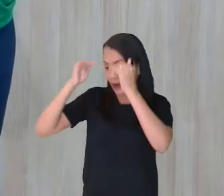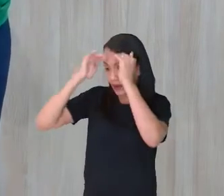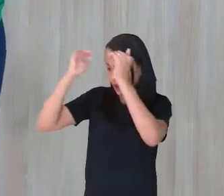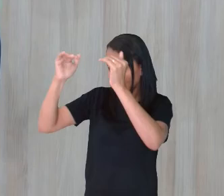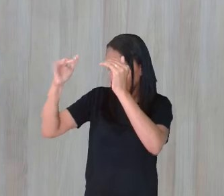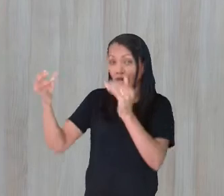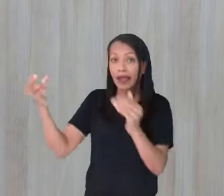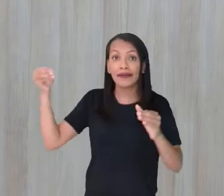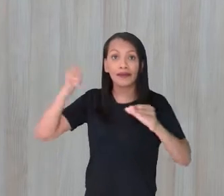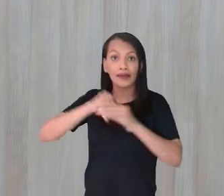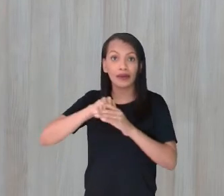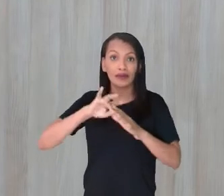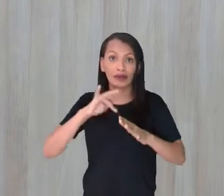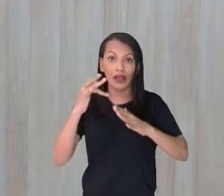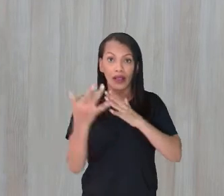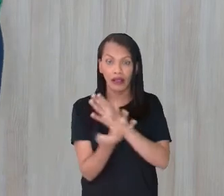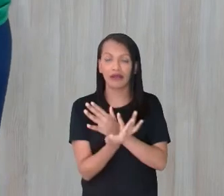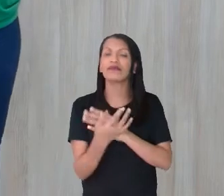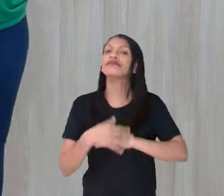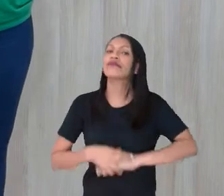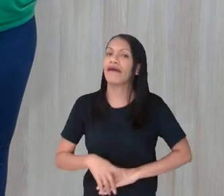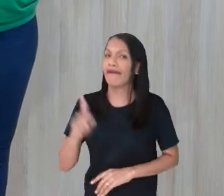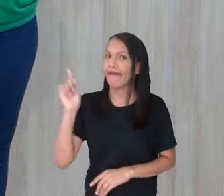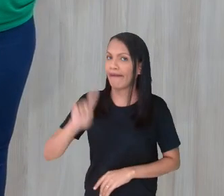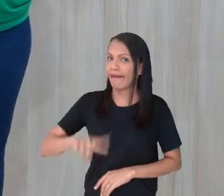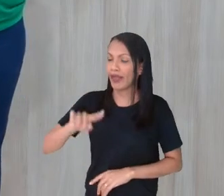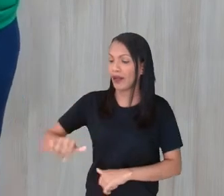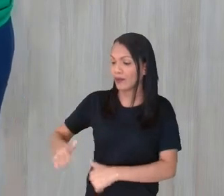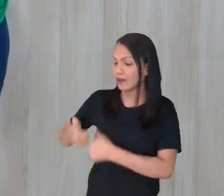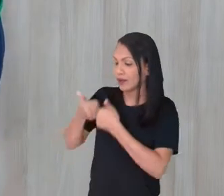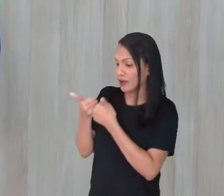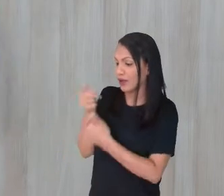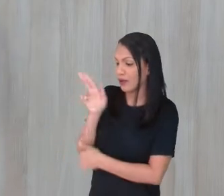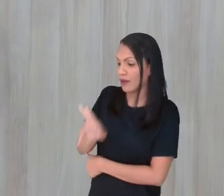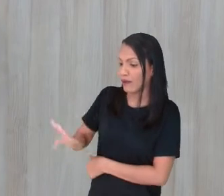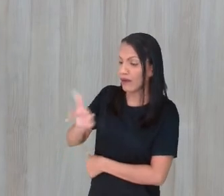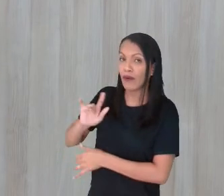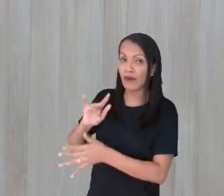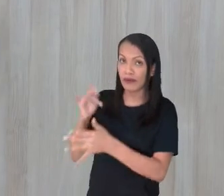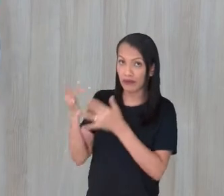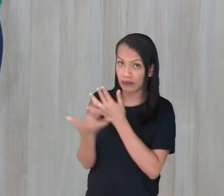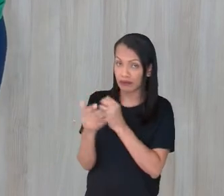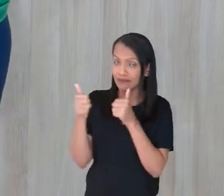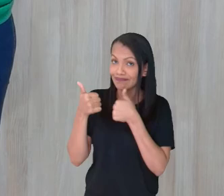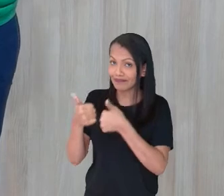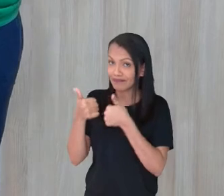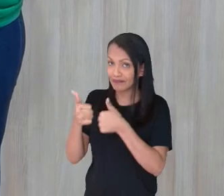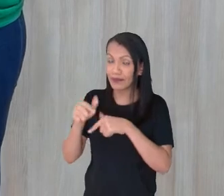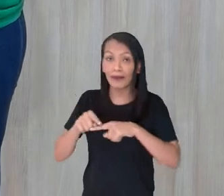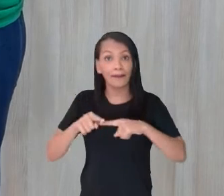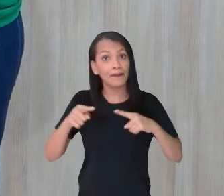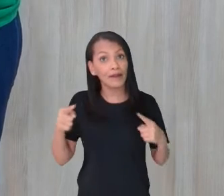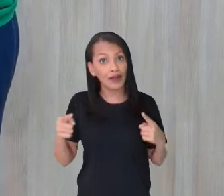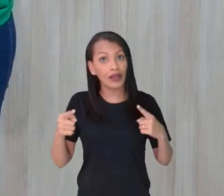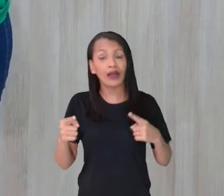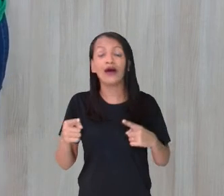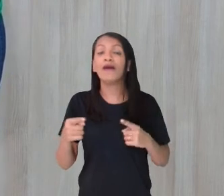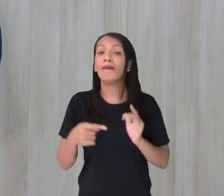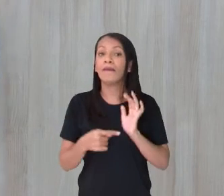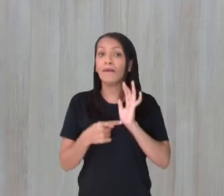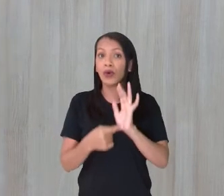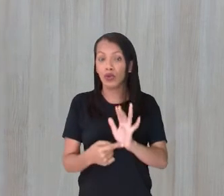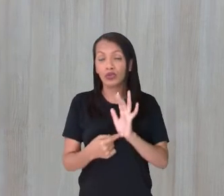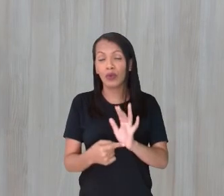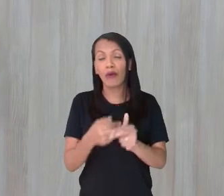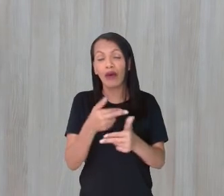dentro das redes sociais. Ela é a favor de utilizar as redes sociais, mas ela mostrou